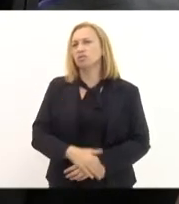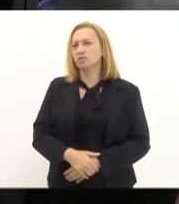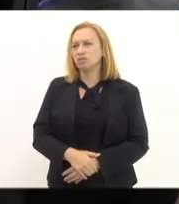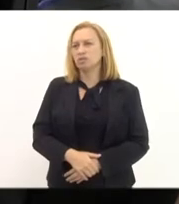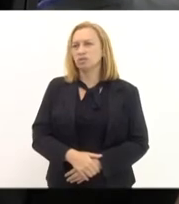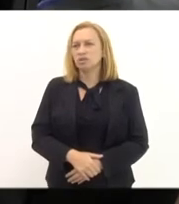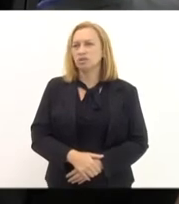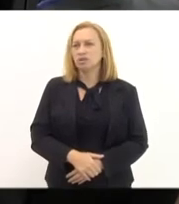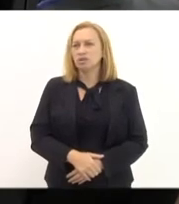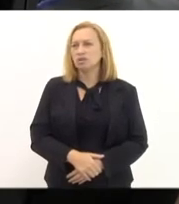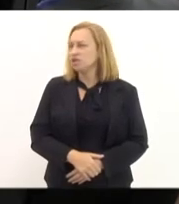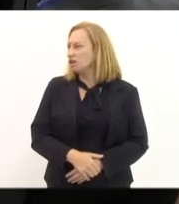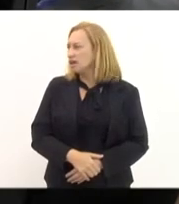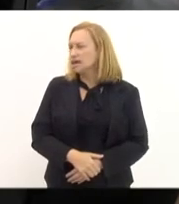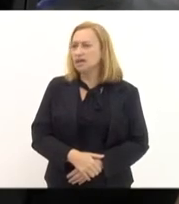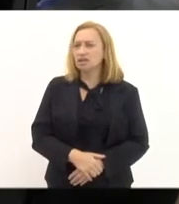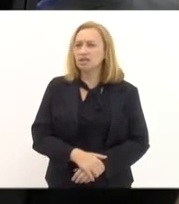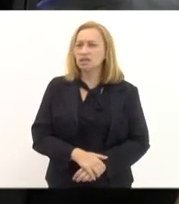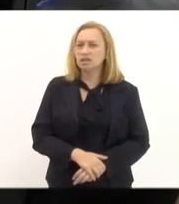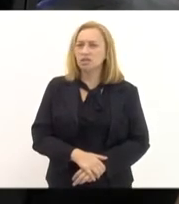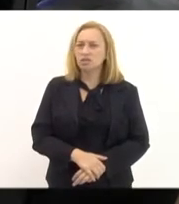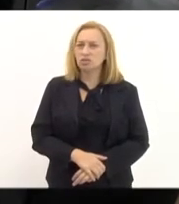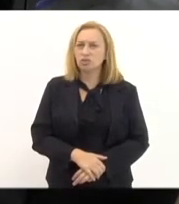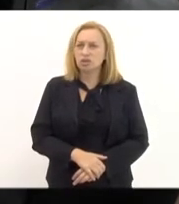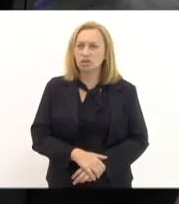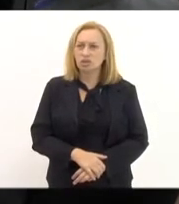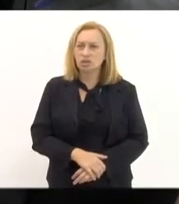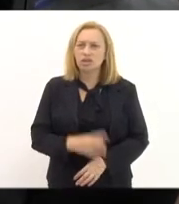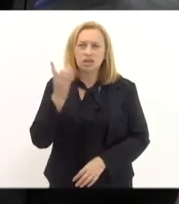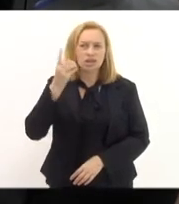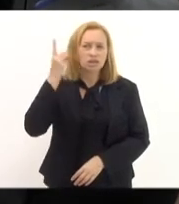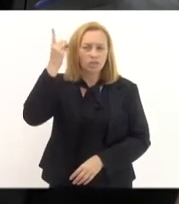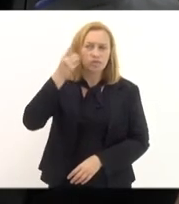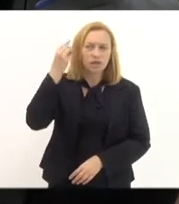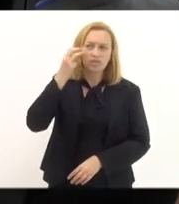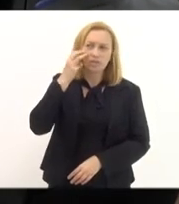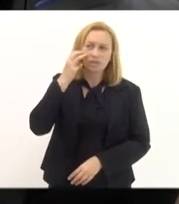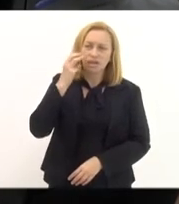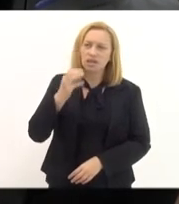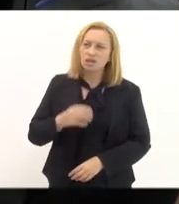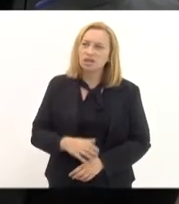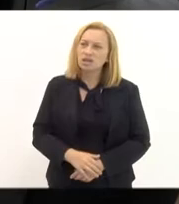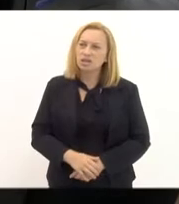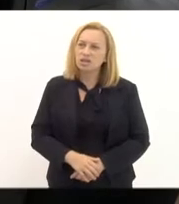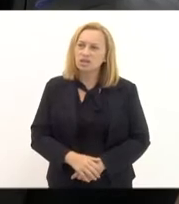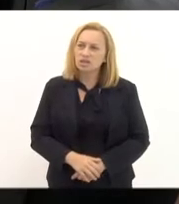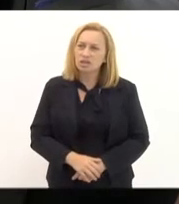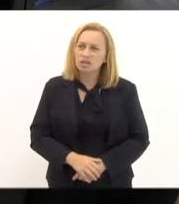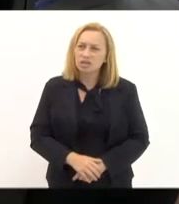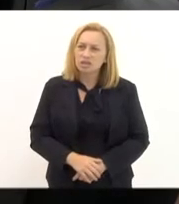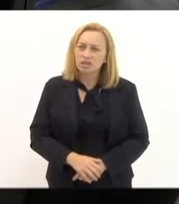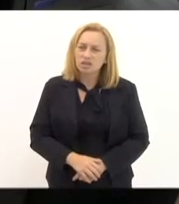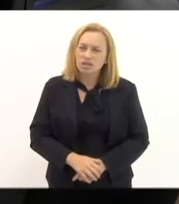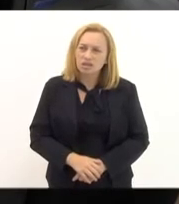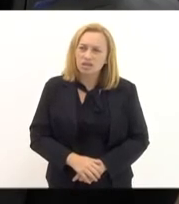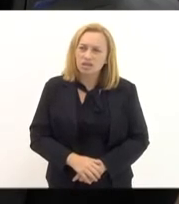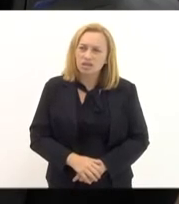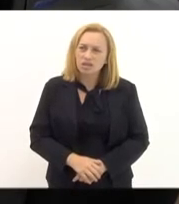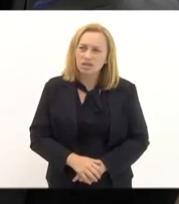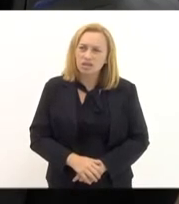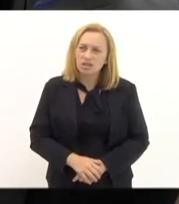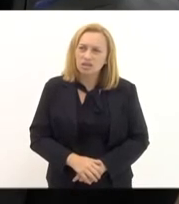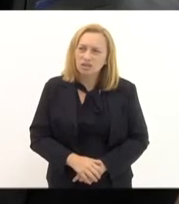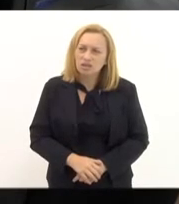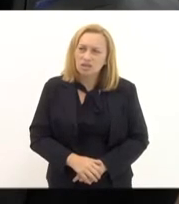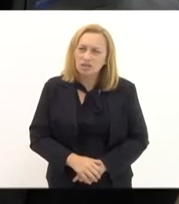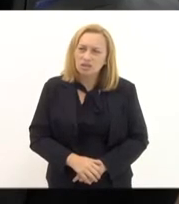então perdão Deputado waldeck não é assim eu acho que entra isso acho que a gente deve convidar aqui